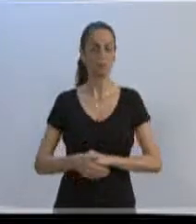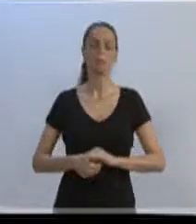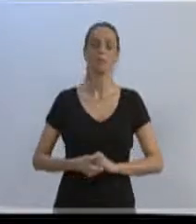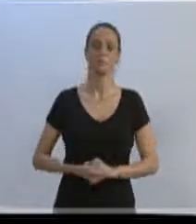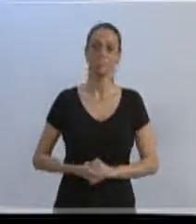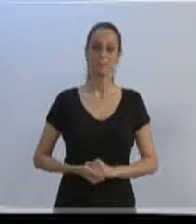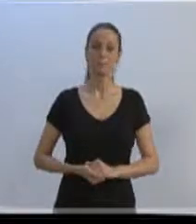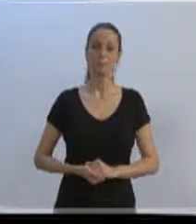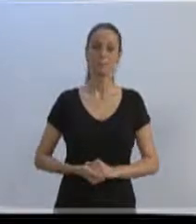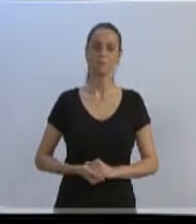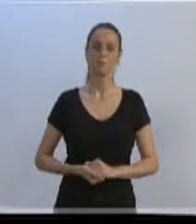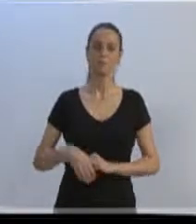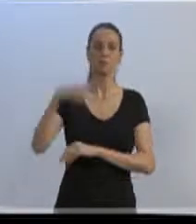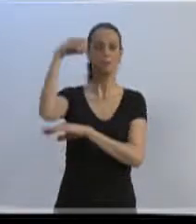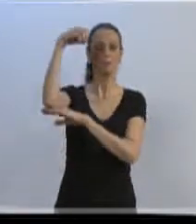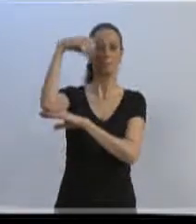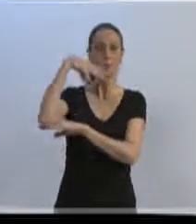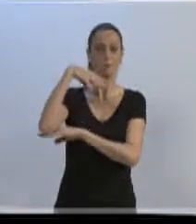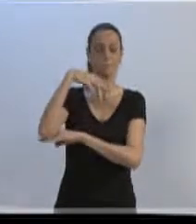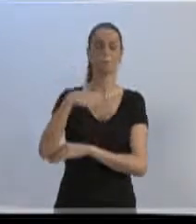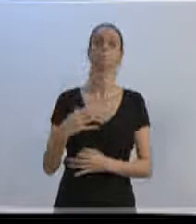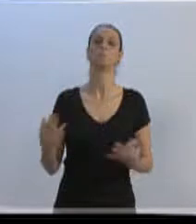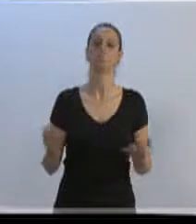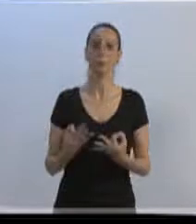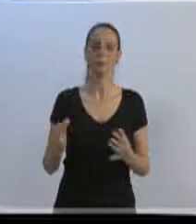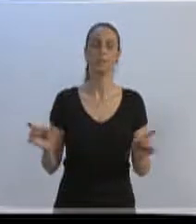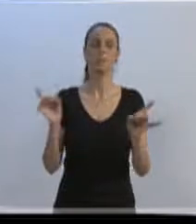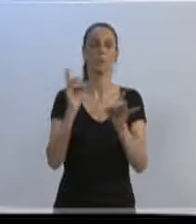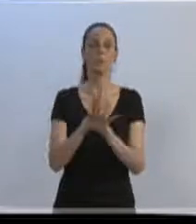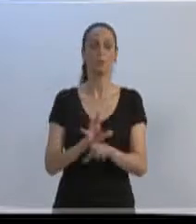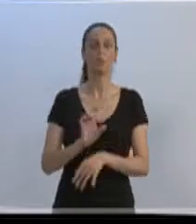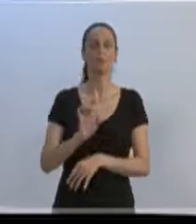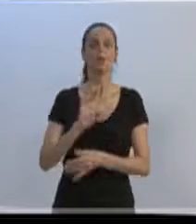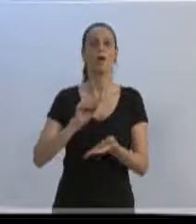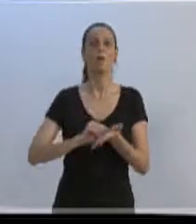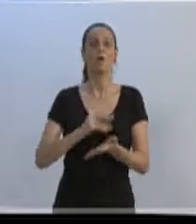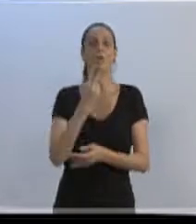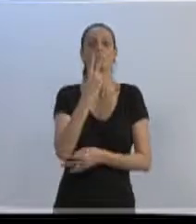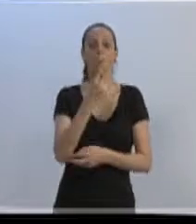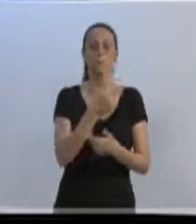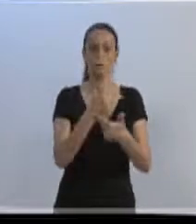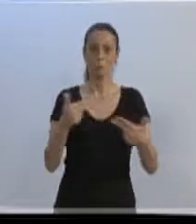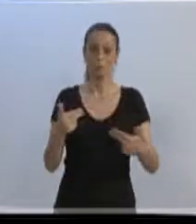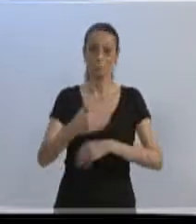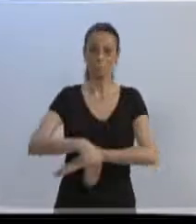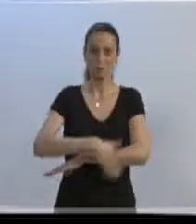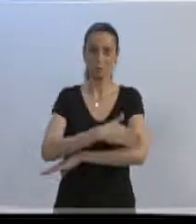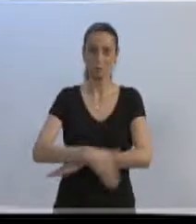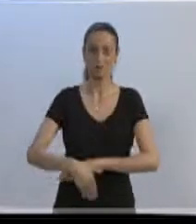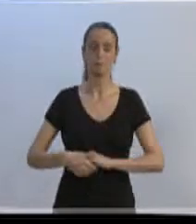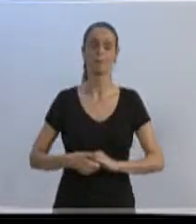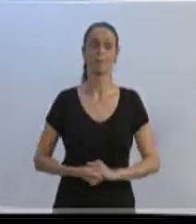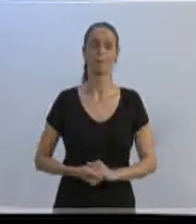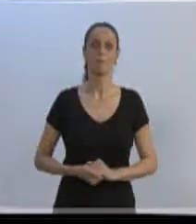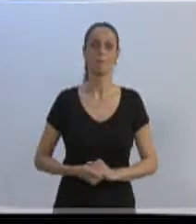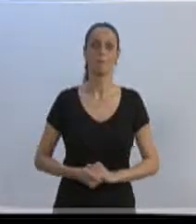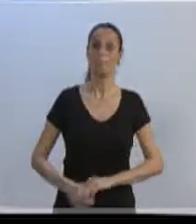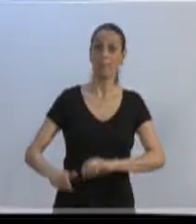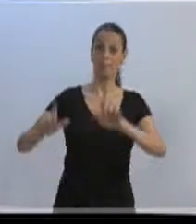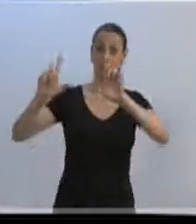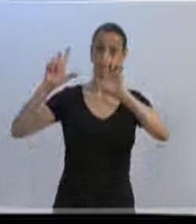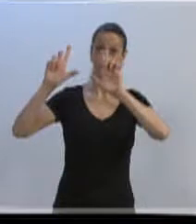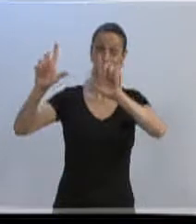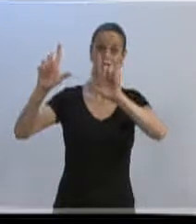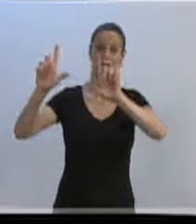a iluminação daquela rua também está pronta faltando apenas duas coisas naquela rua a placa de